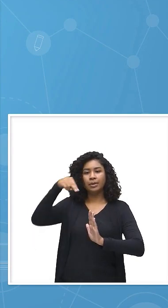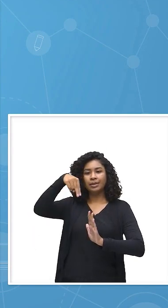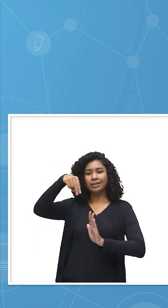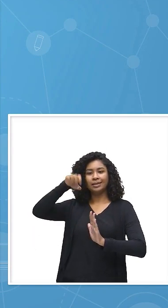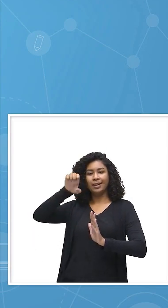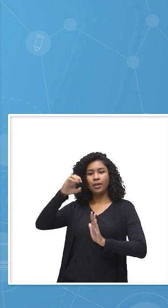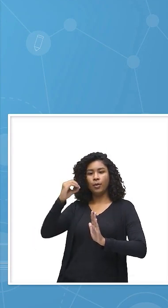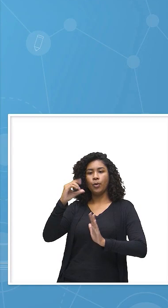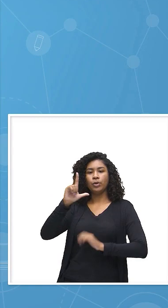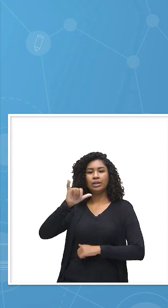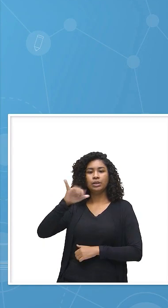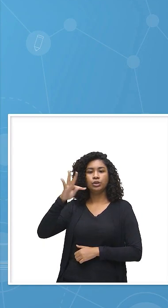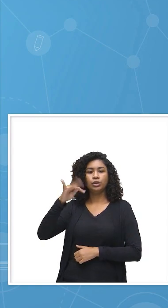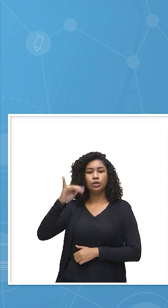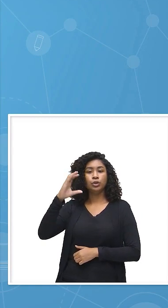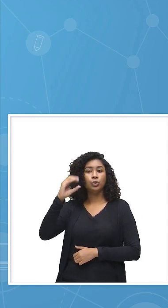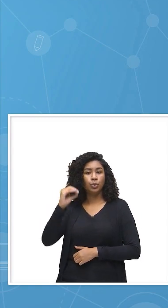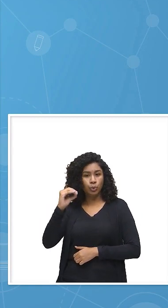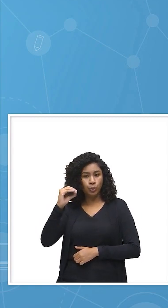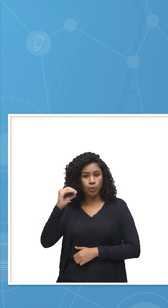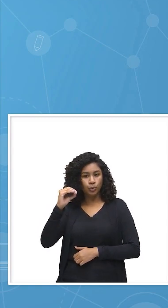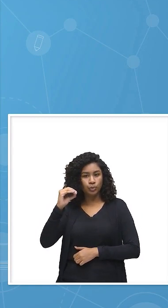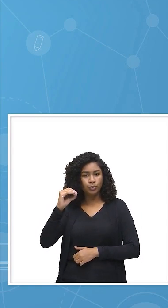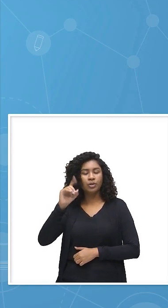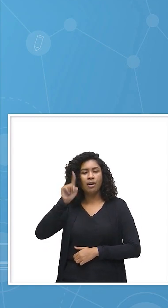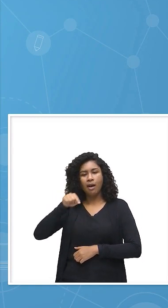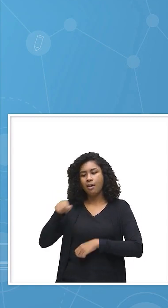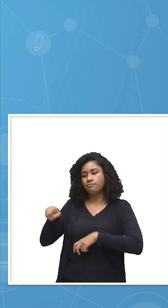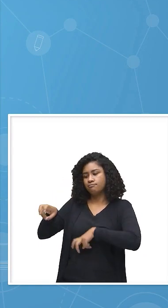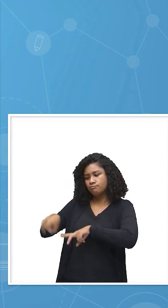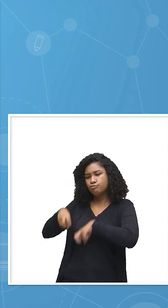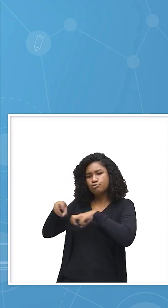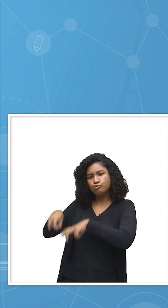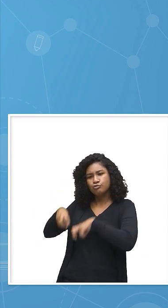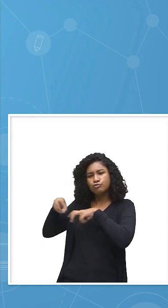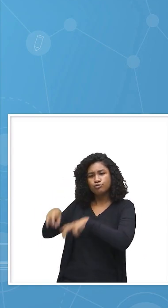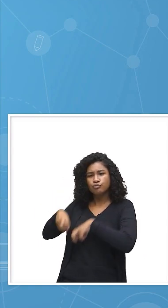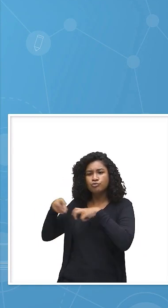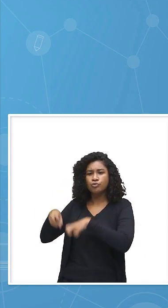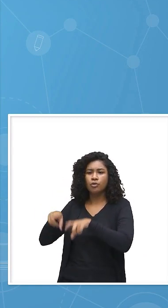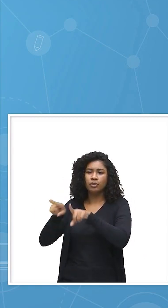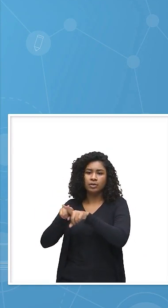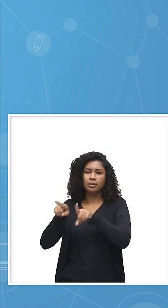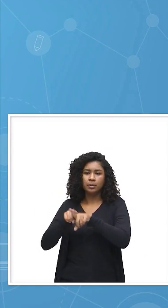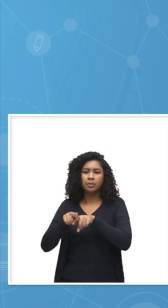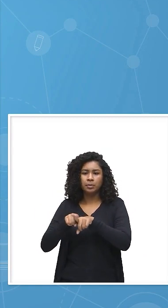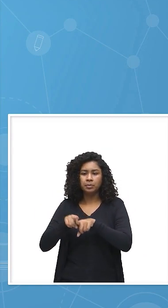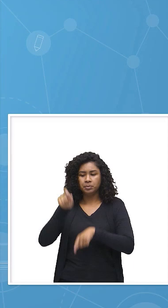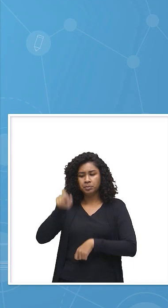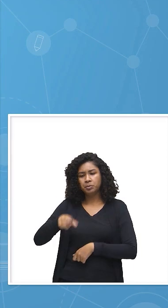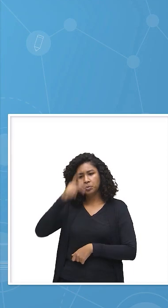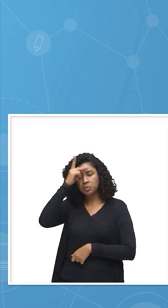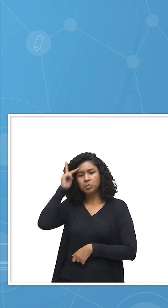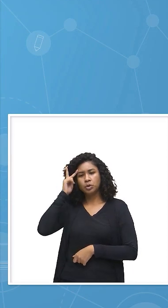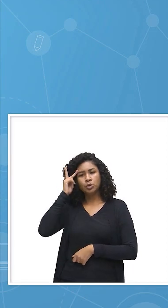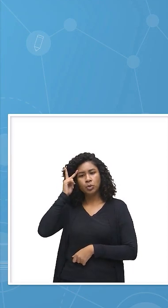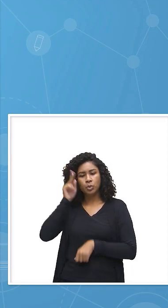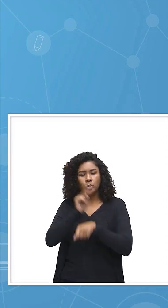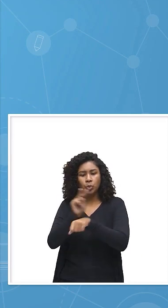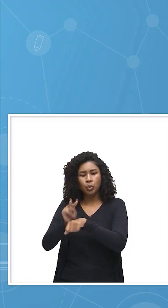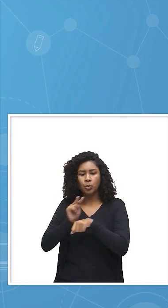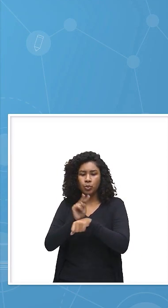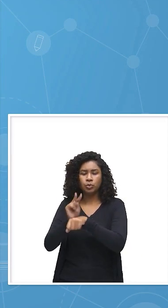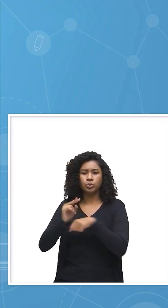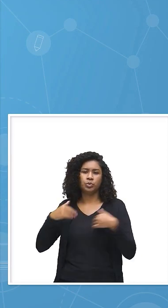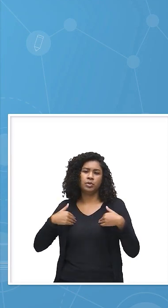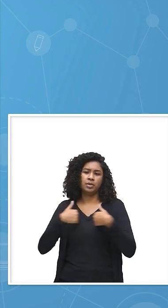agora, que é a época dos agricultores e pastores, né? Também chamado de